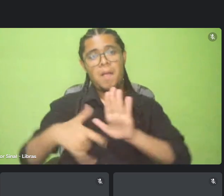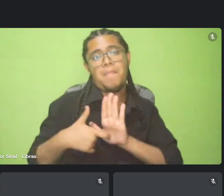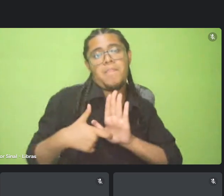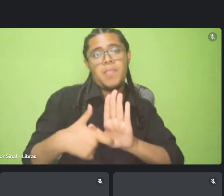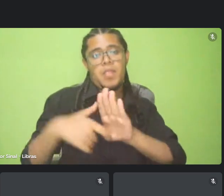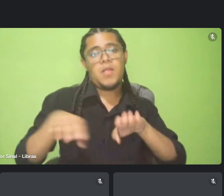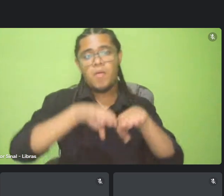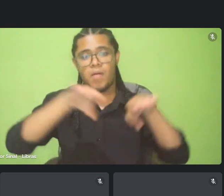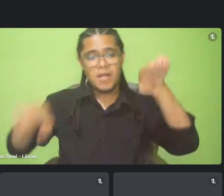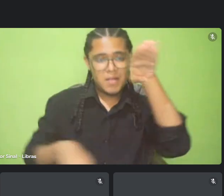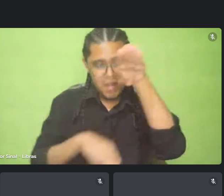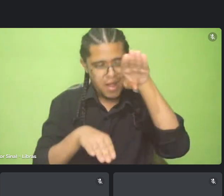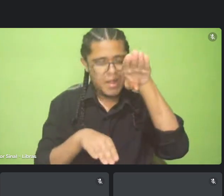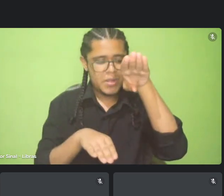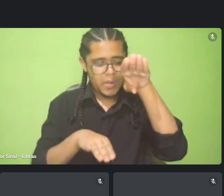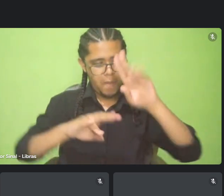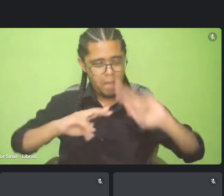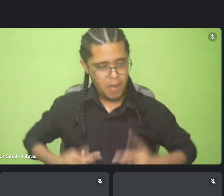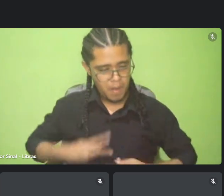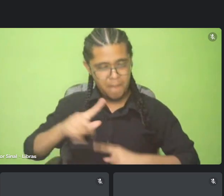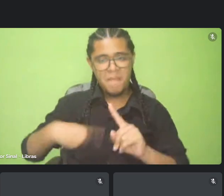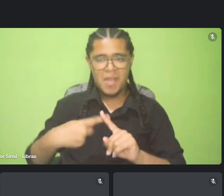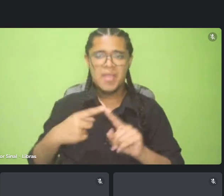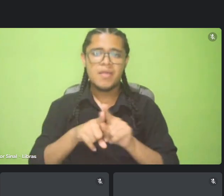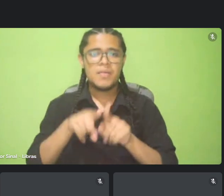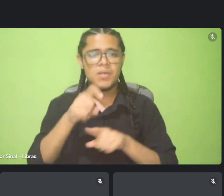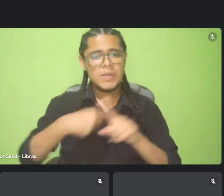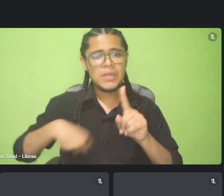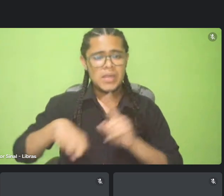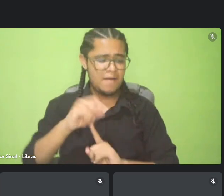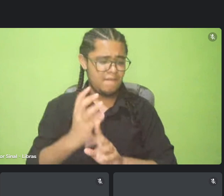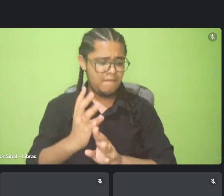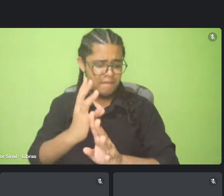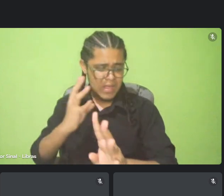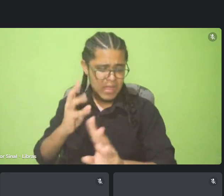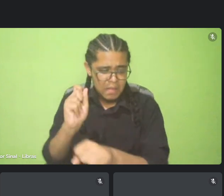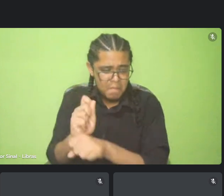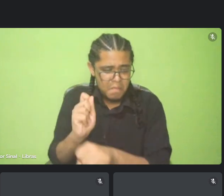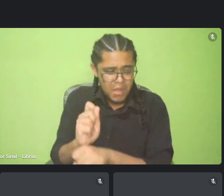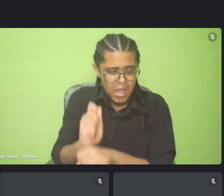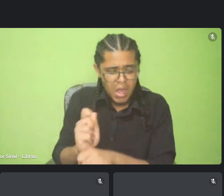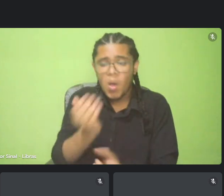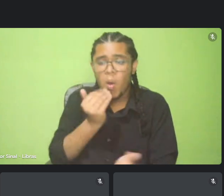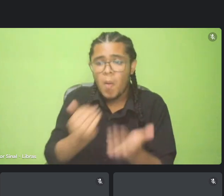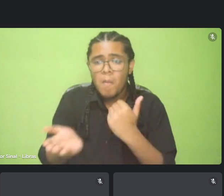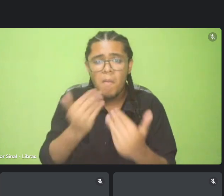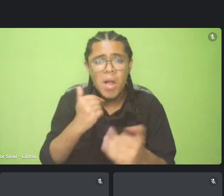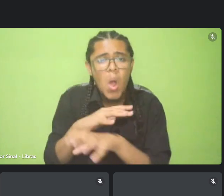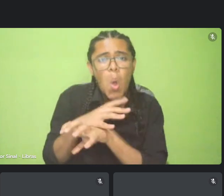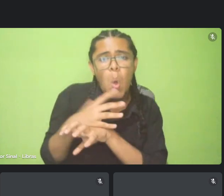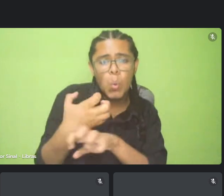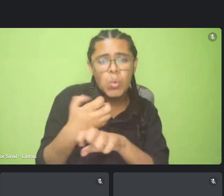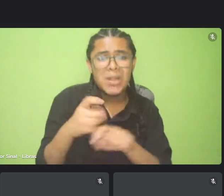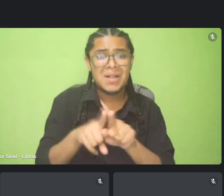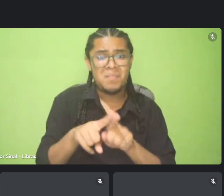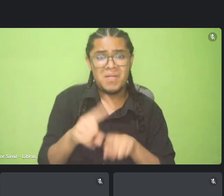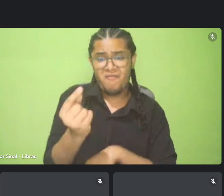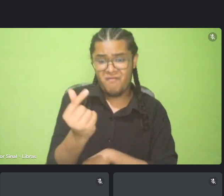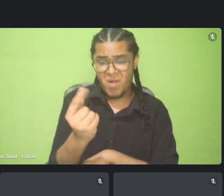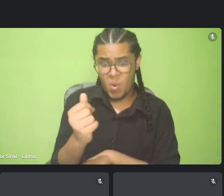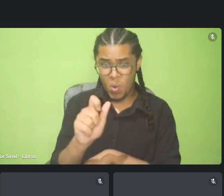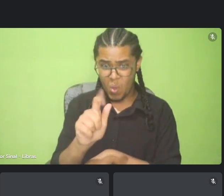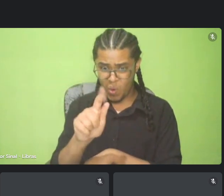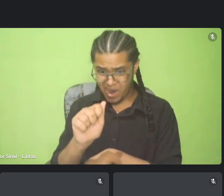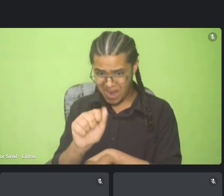Aumento da fome, da luz e gasolina. Fila do osso. Aumento da pop rua. Do preço do gás. Em